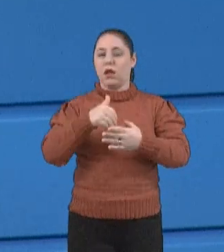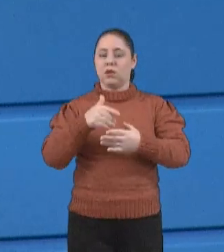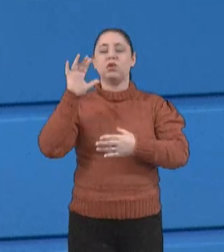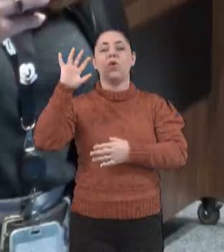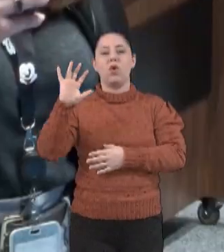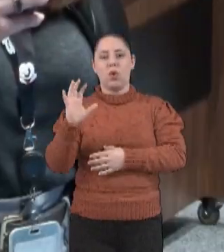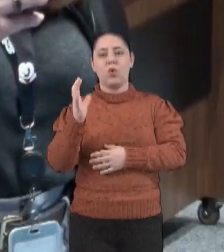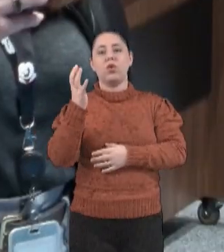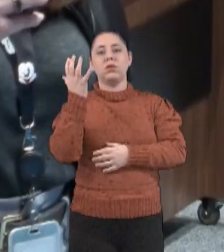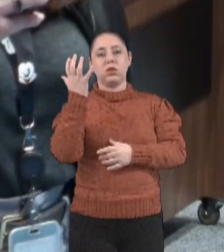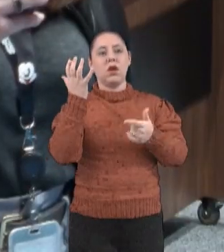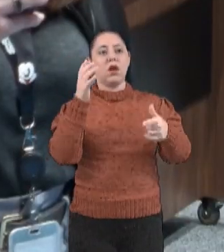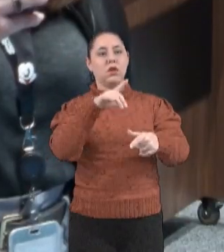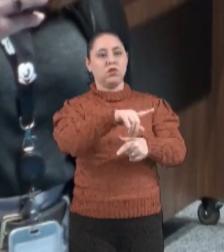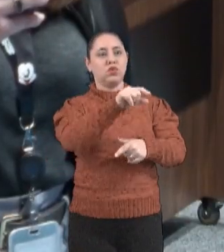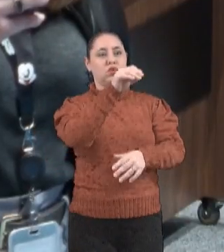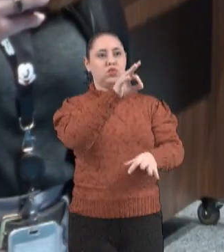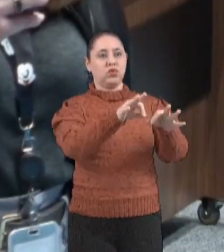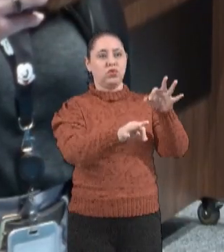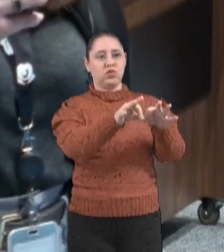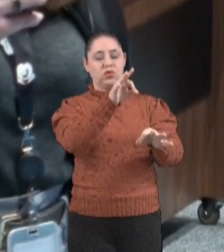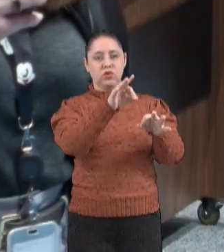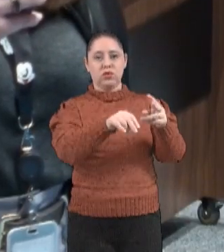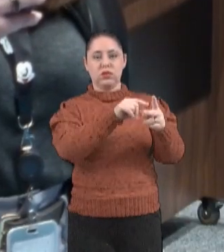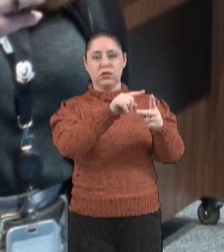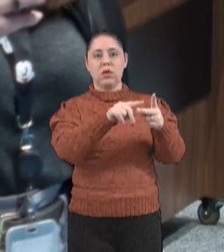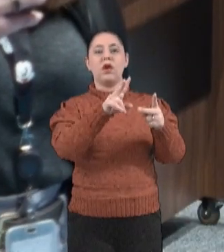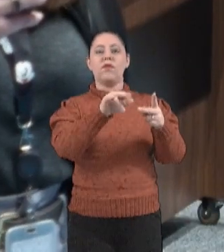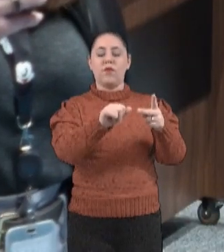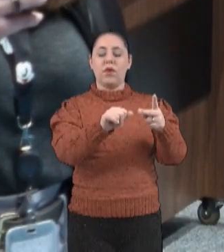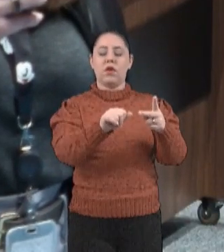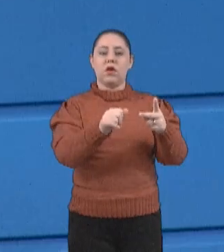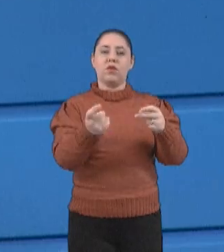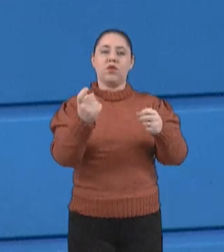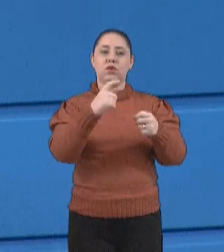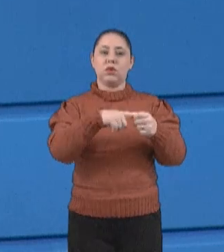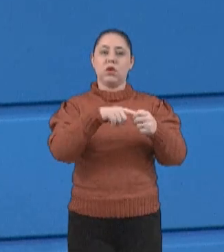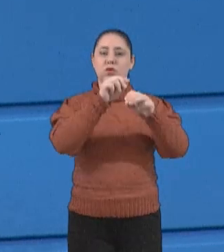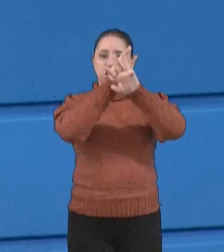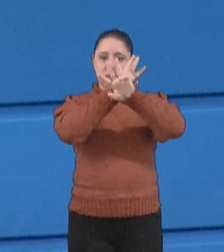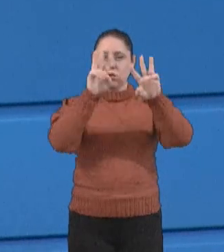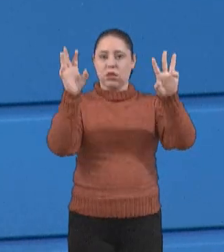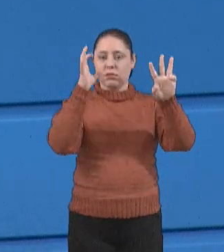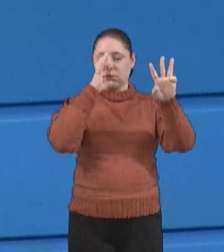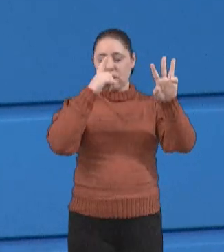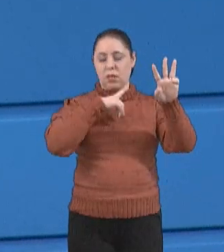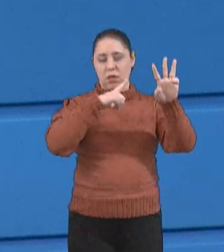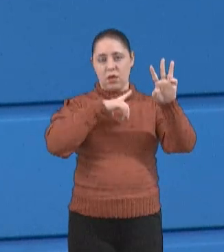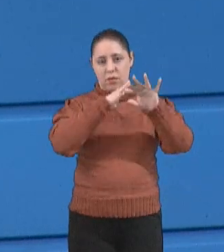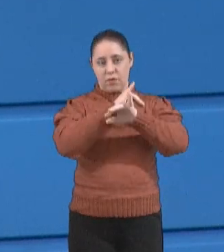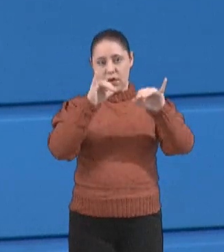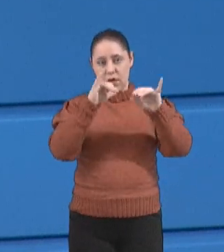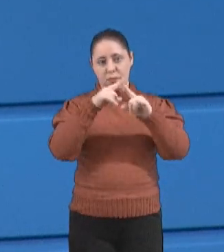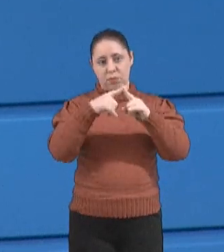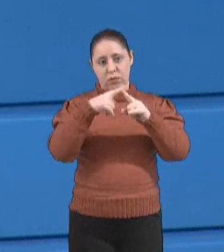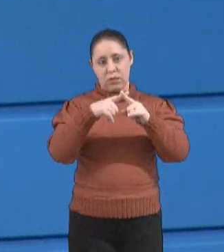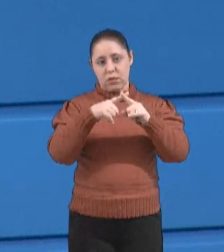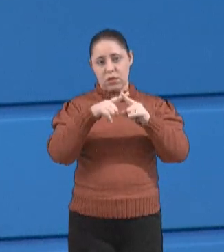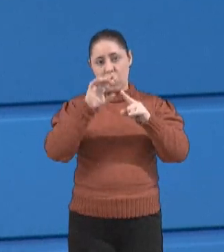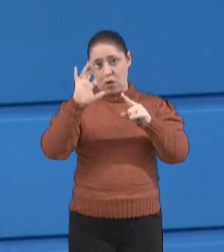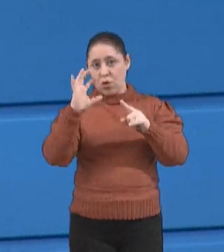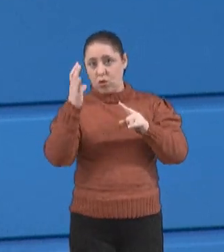transcorreu, aconteceu, ele foi eleito, a Justiça em segundo grau vai recorrer. Os sites, eu acompanhei as publicações relatavam o